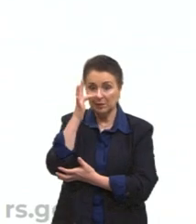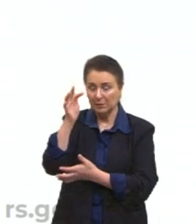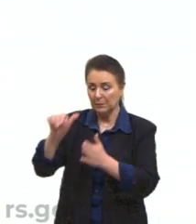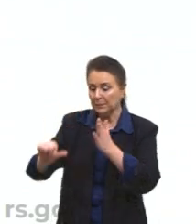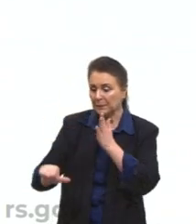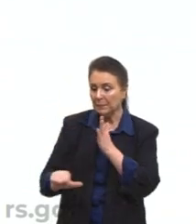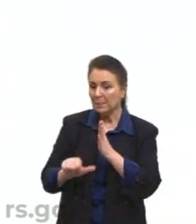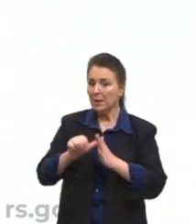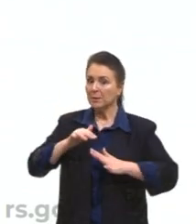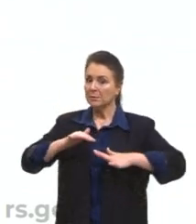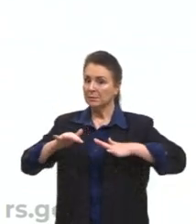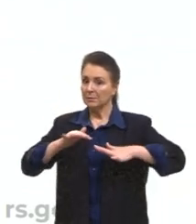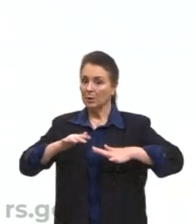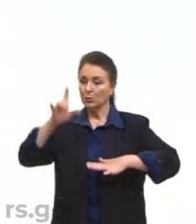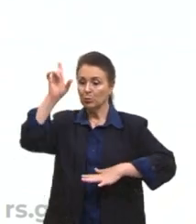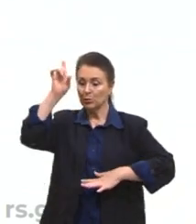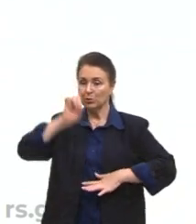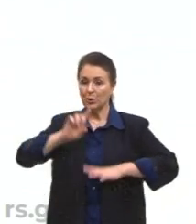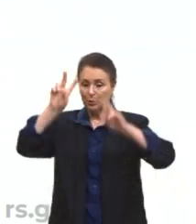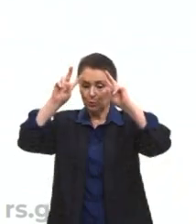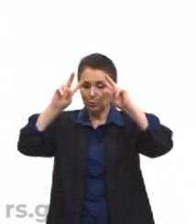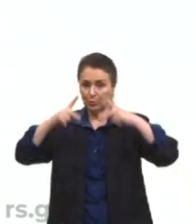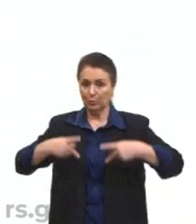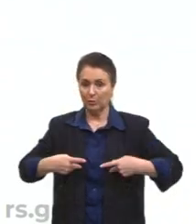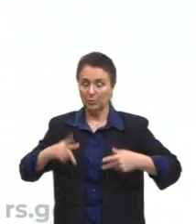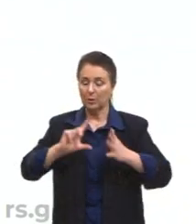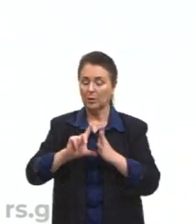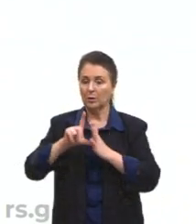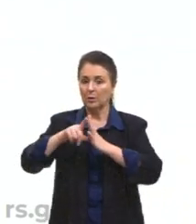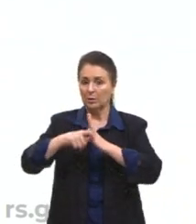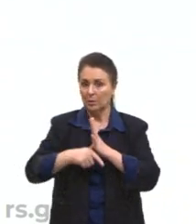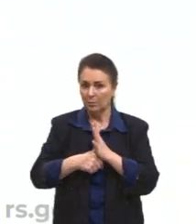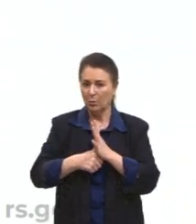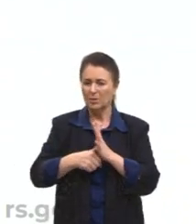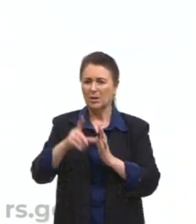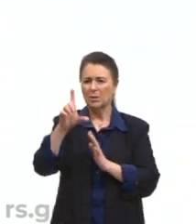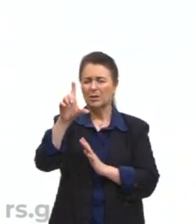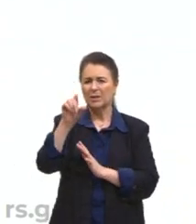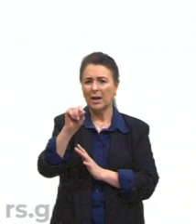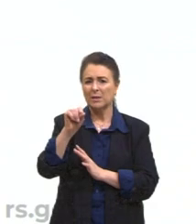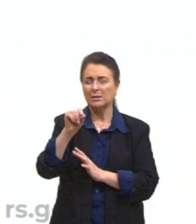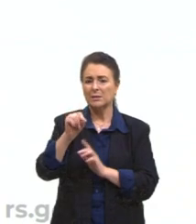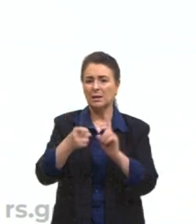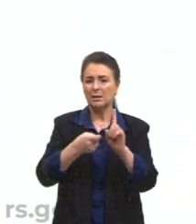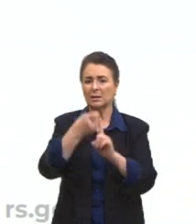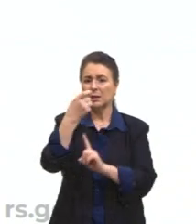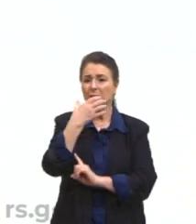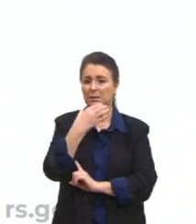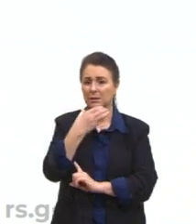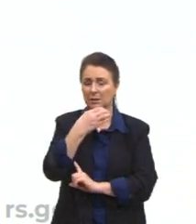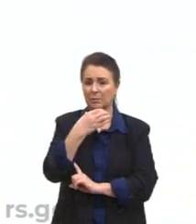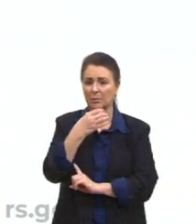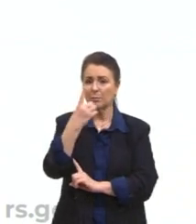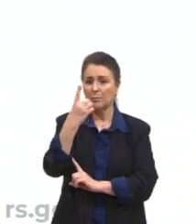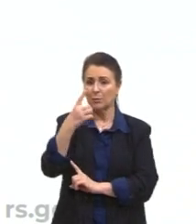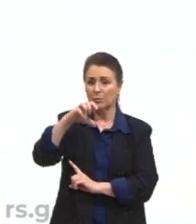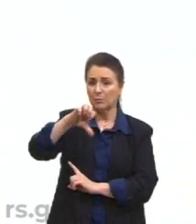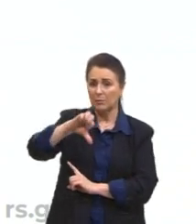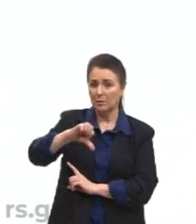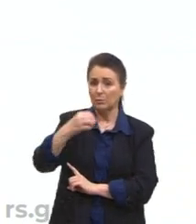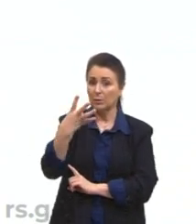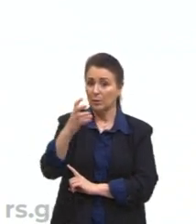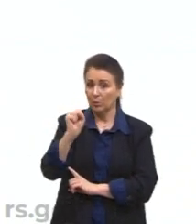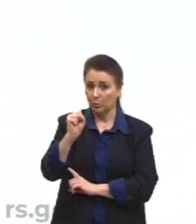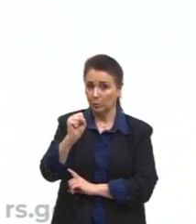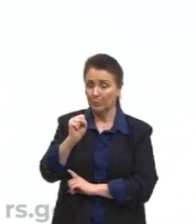manifestações dos Direitos Humanos aí depois é 10 de dezembro de 1948 que é ONU decreto os